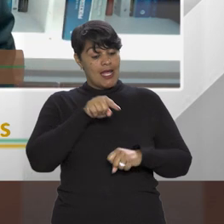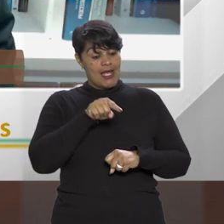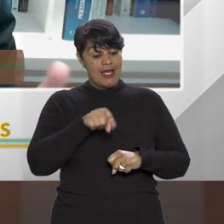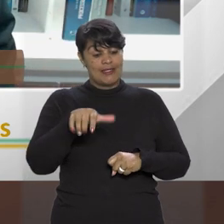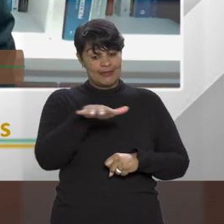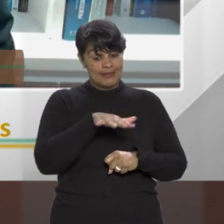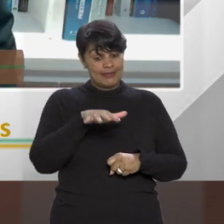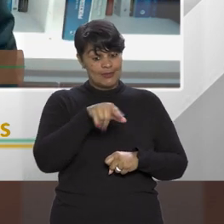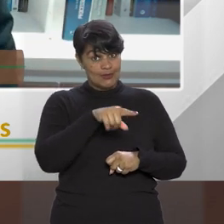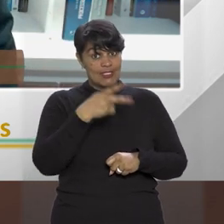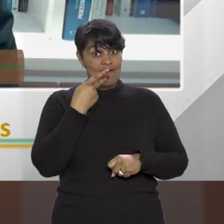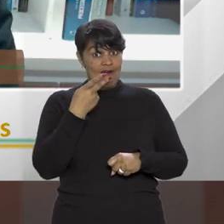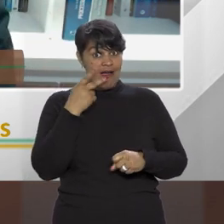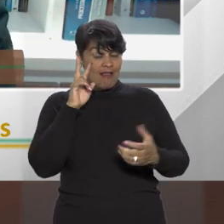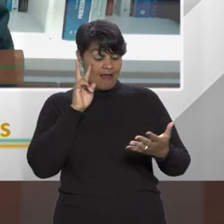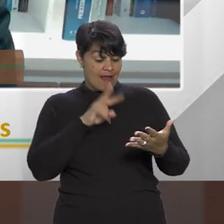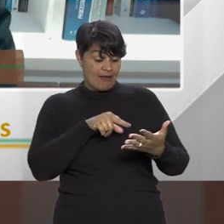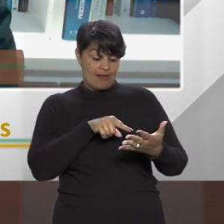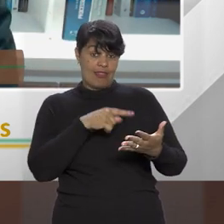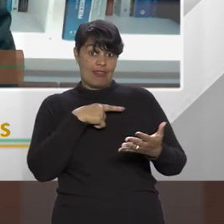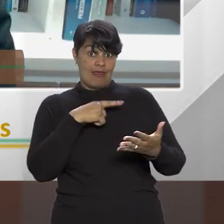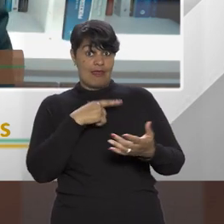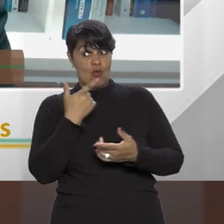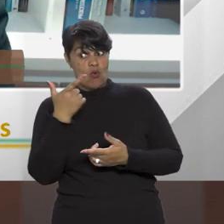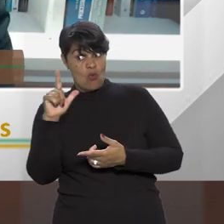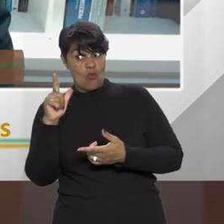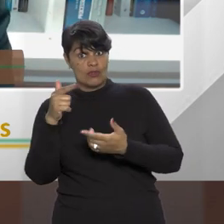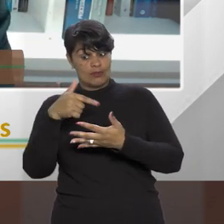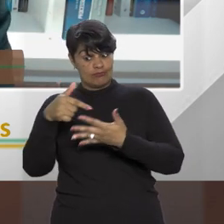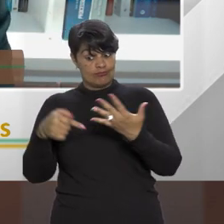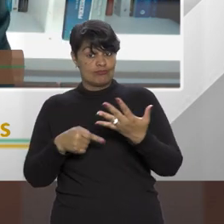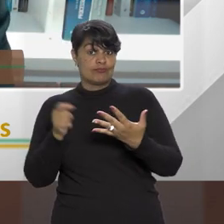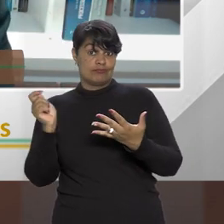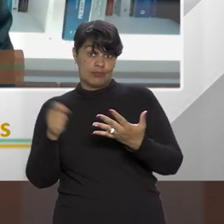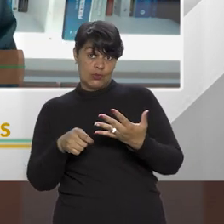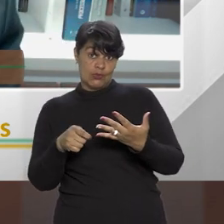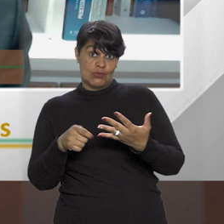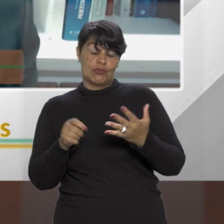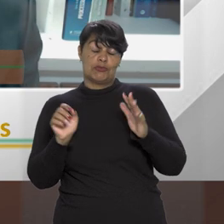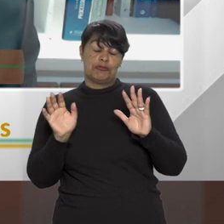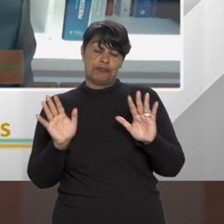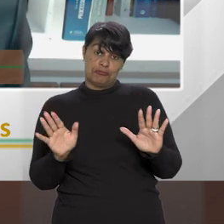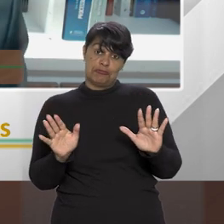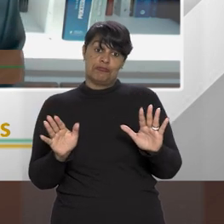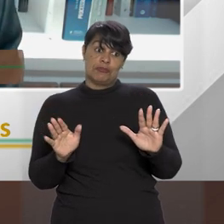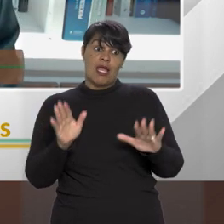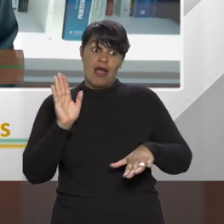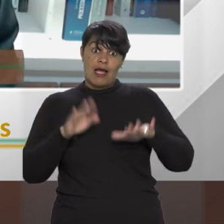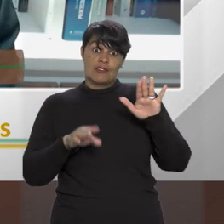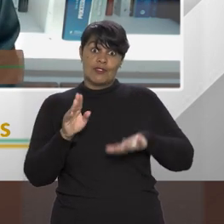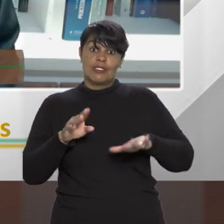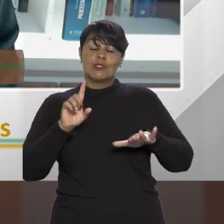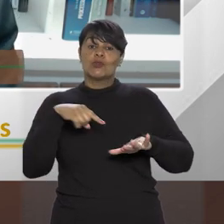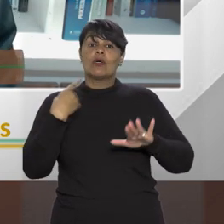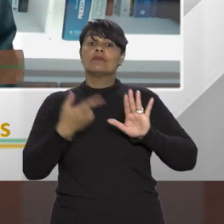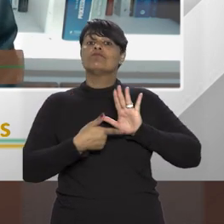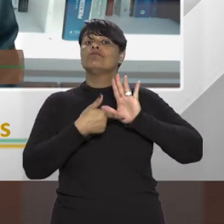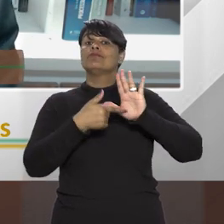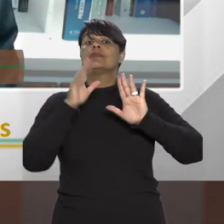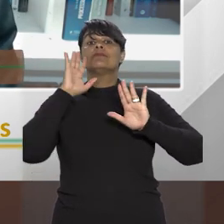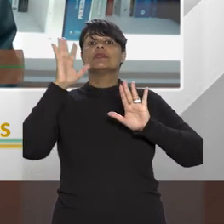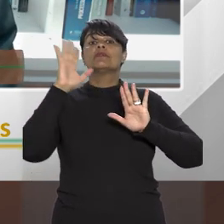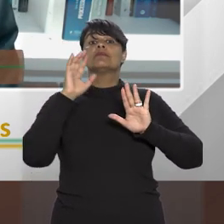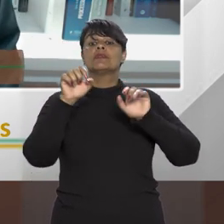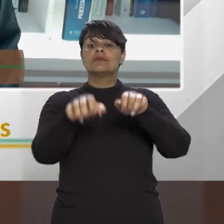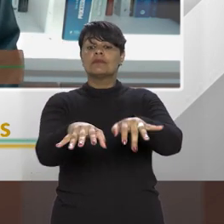acho que essa é a principal mensagem que a audiência 364 nos põe, né? E talvez por isso até, né, Fred, não sei o que você